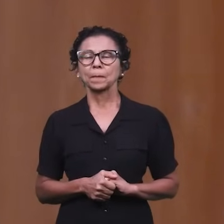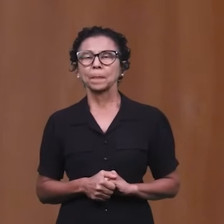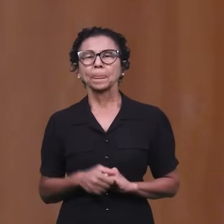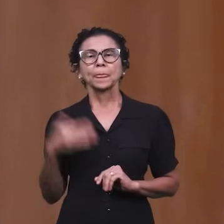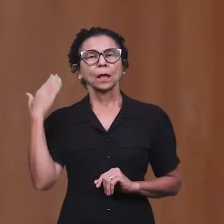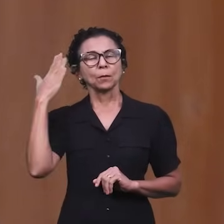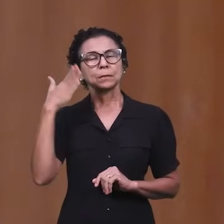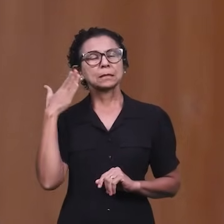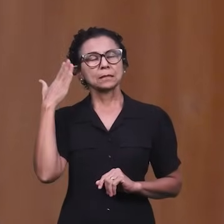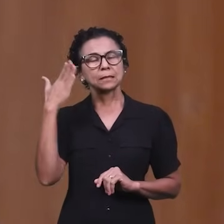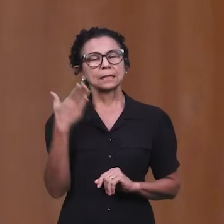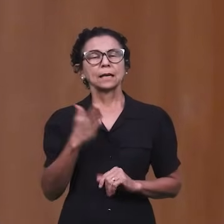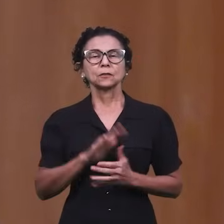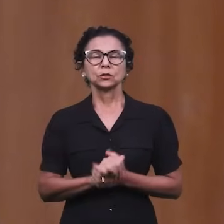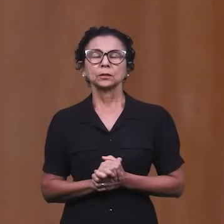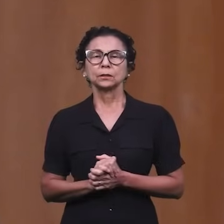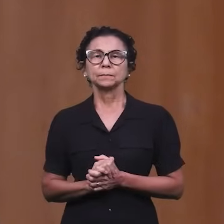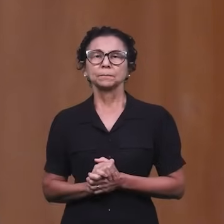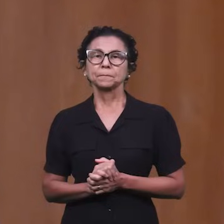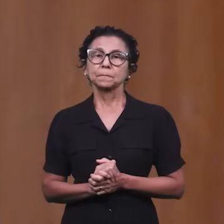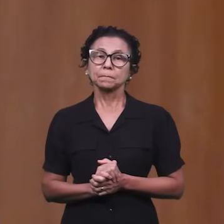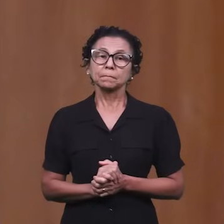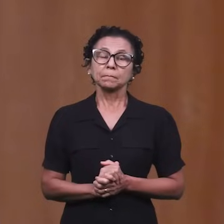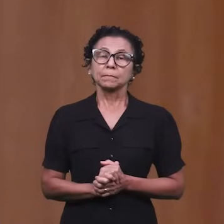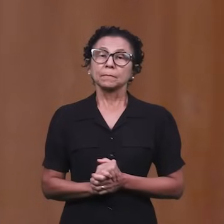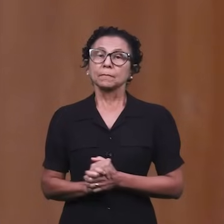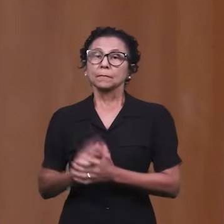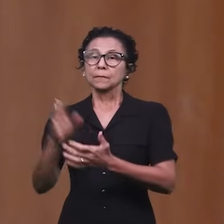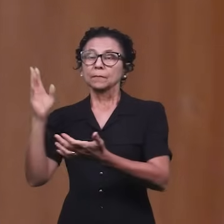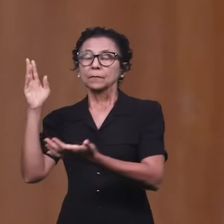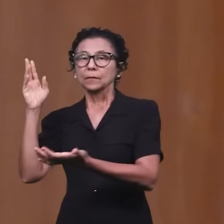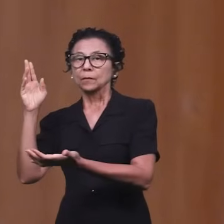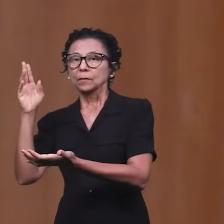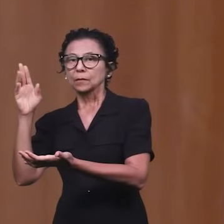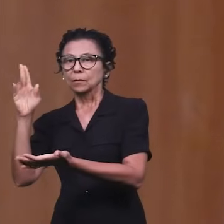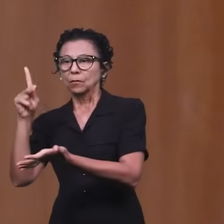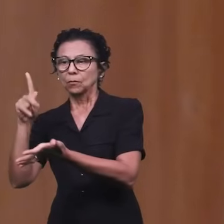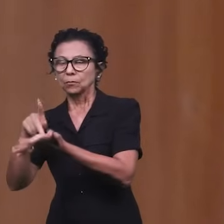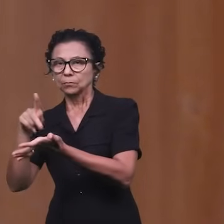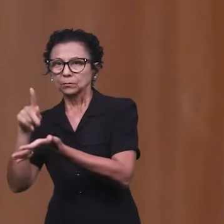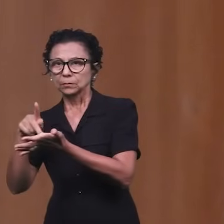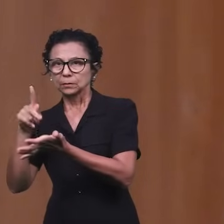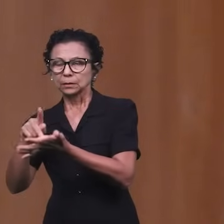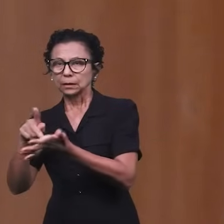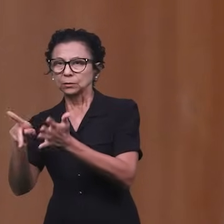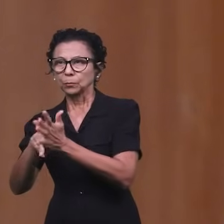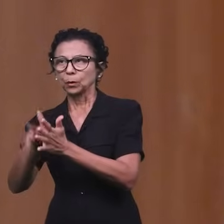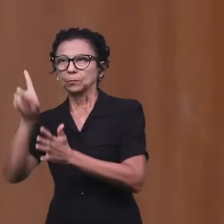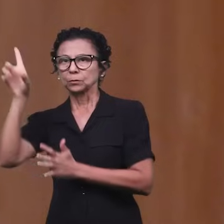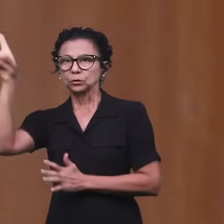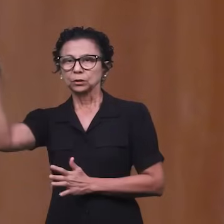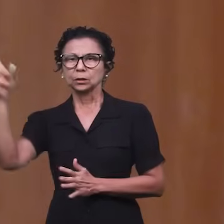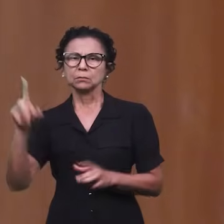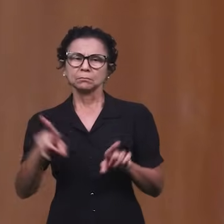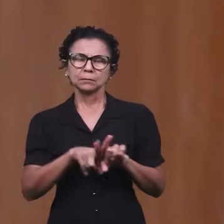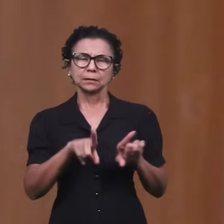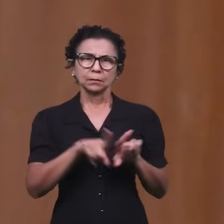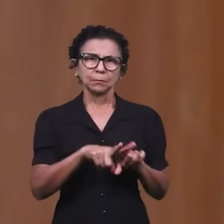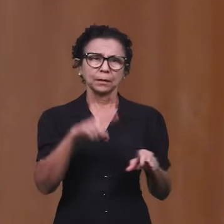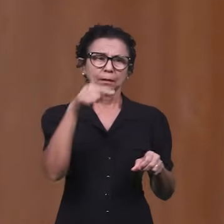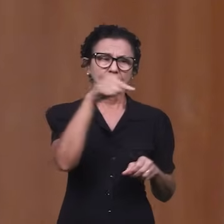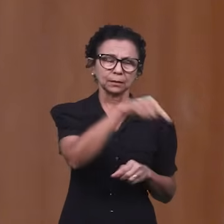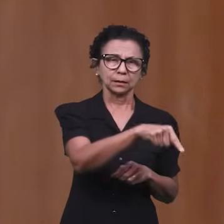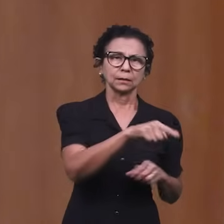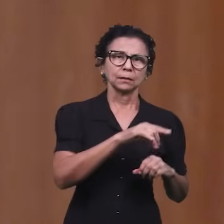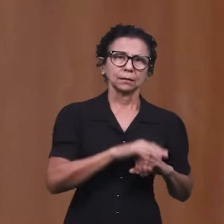que eram verdades relativas. O temor de Raabe fez ela dar ouvido à